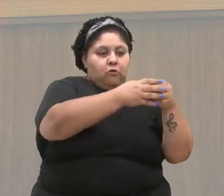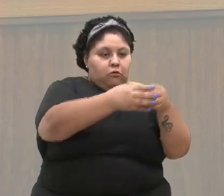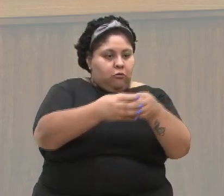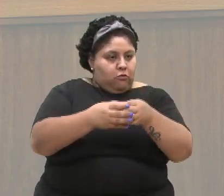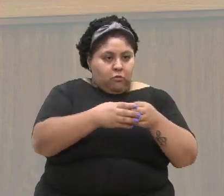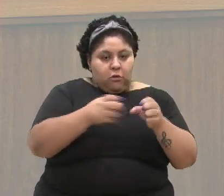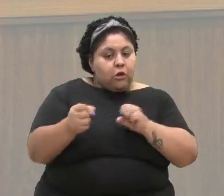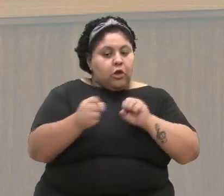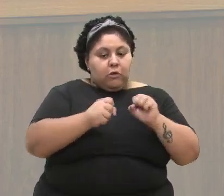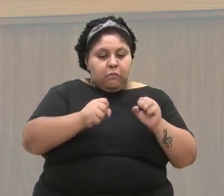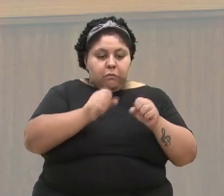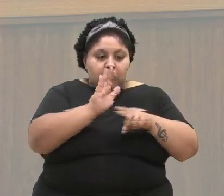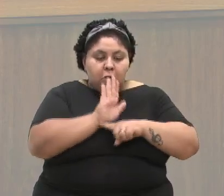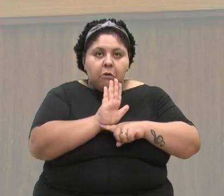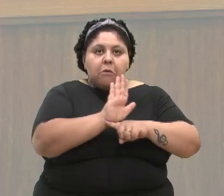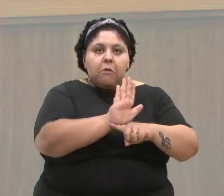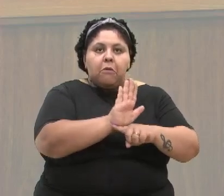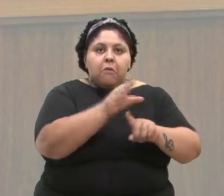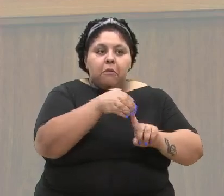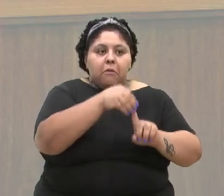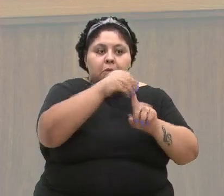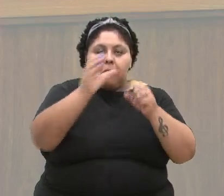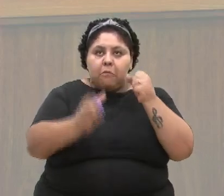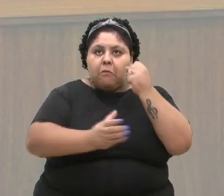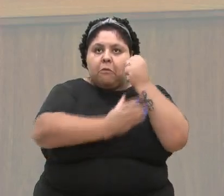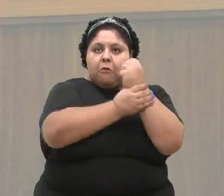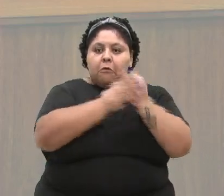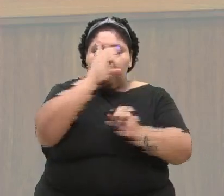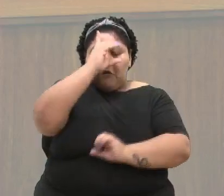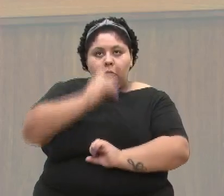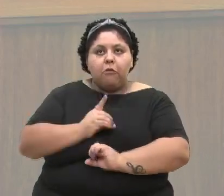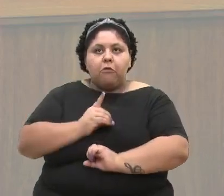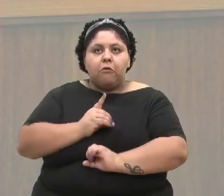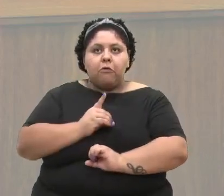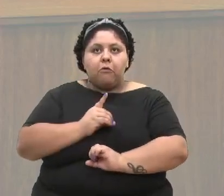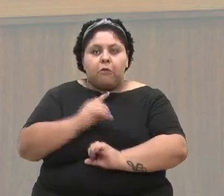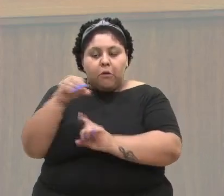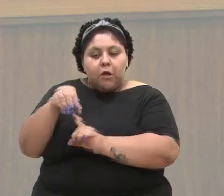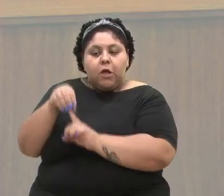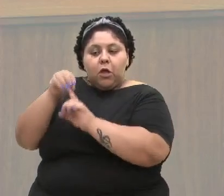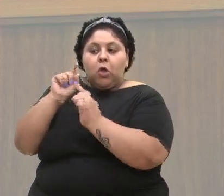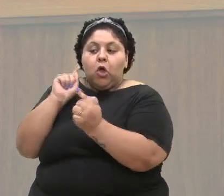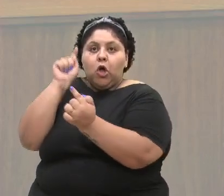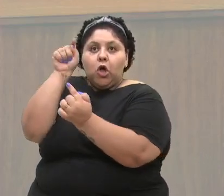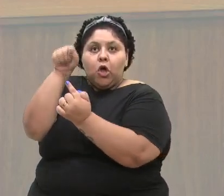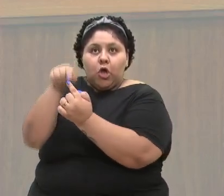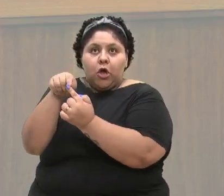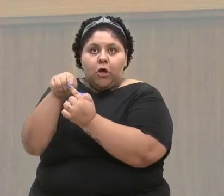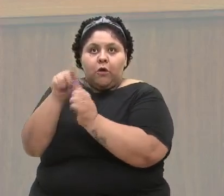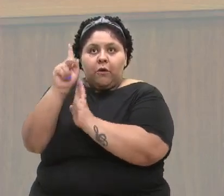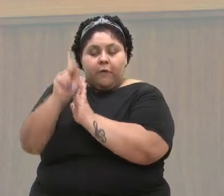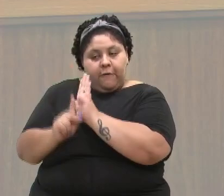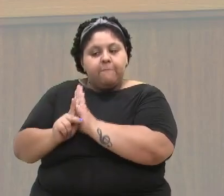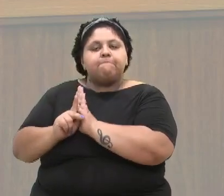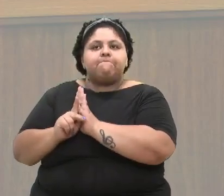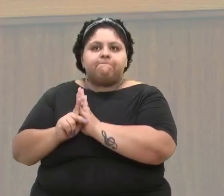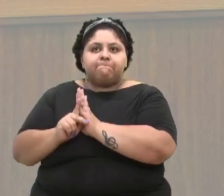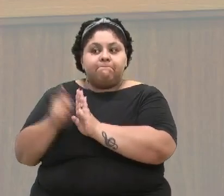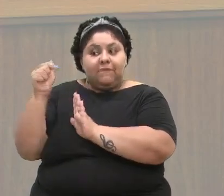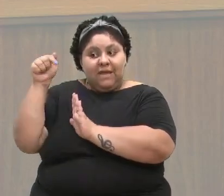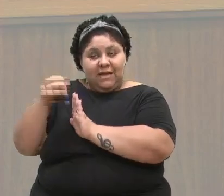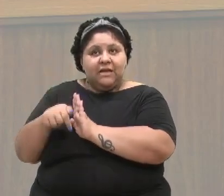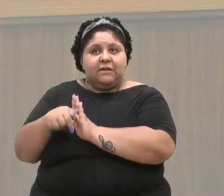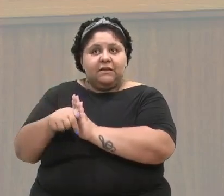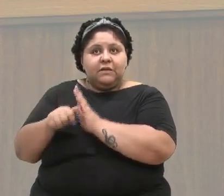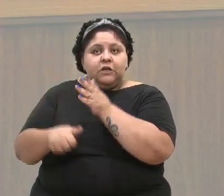poderiam auxiliar, principalmente na garantia de direitos. Um dos principais objetivos do projeto é esse, é